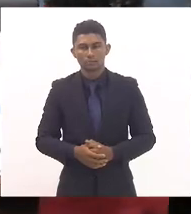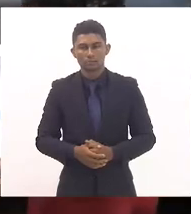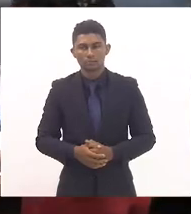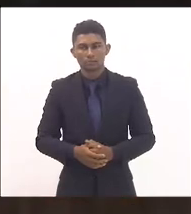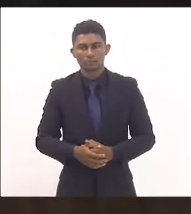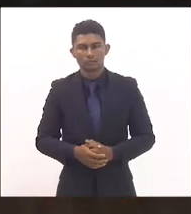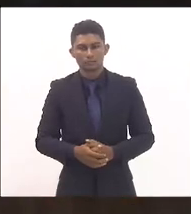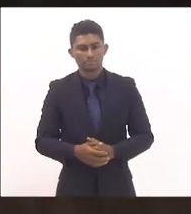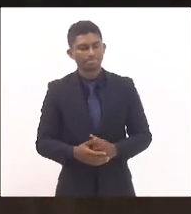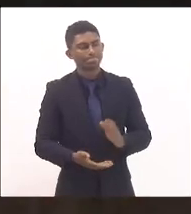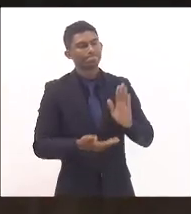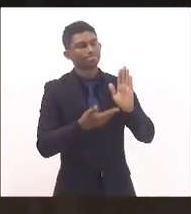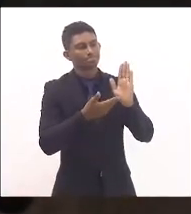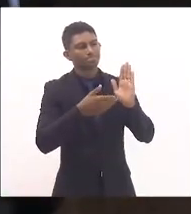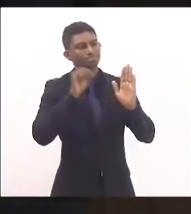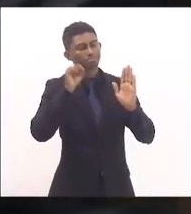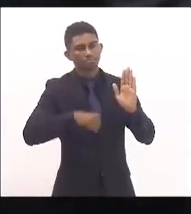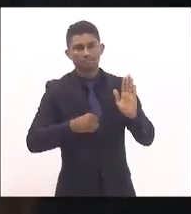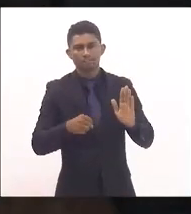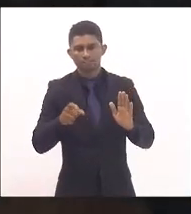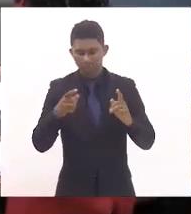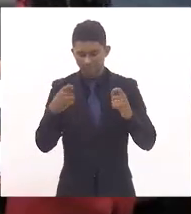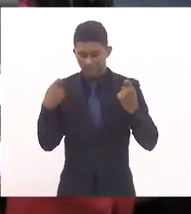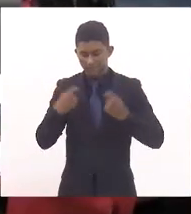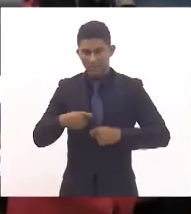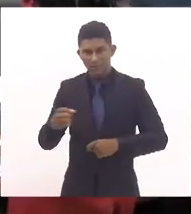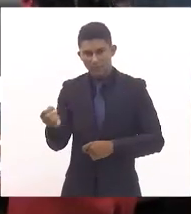No mérito, favorável. Terno novo, Dionísio?